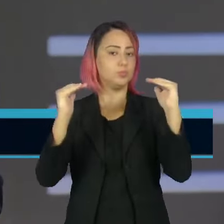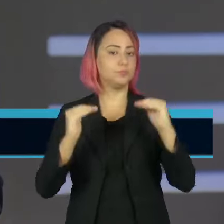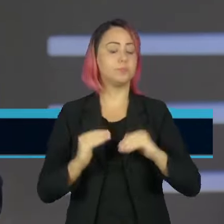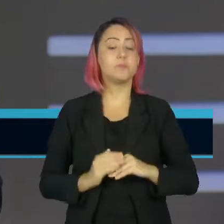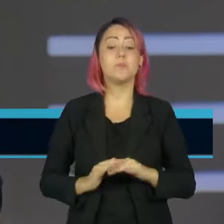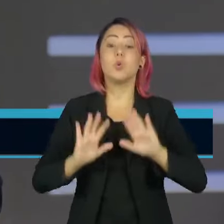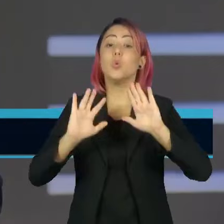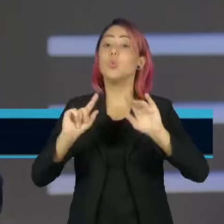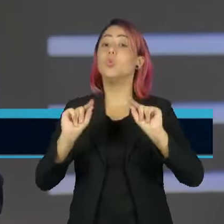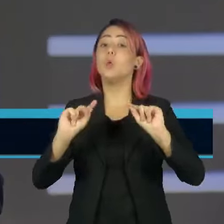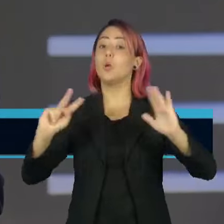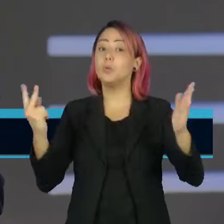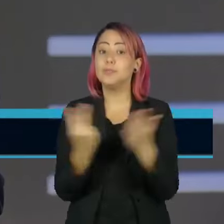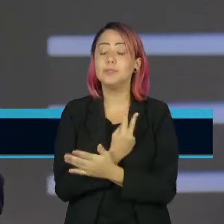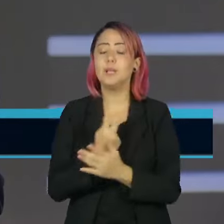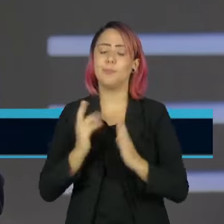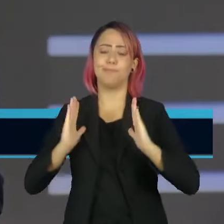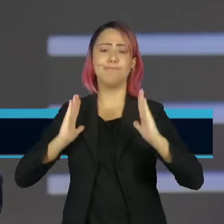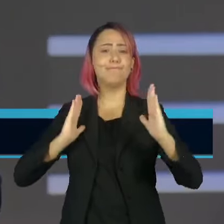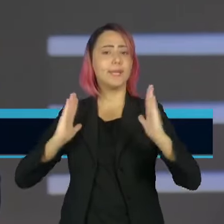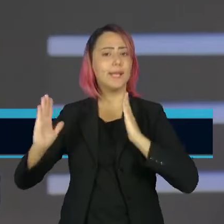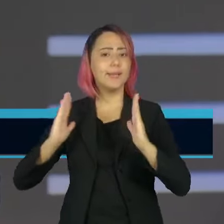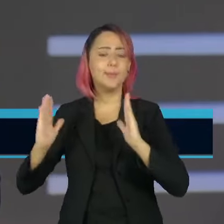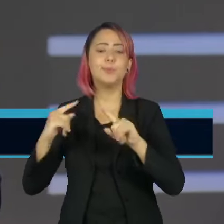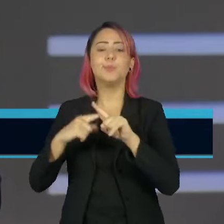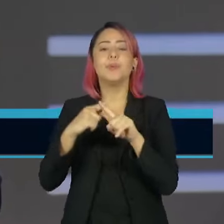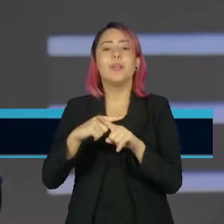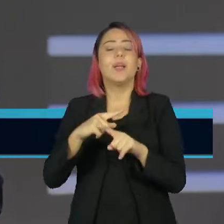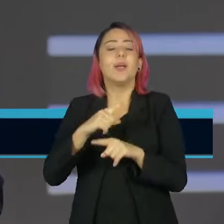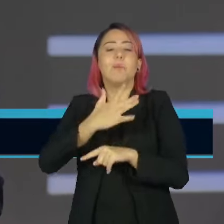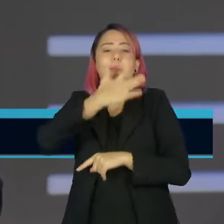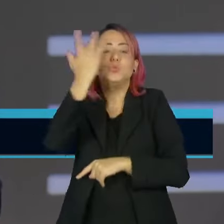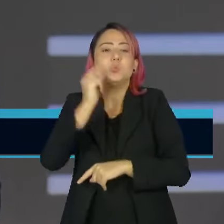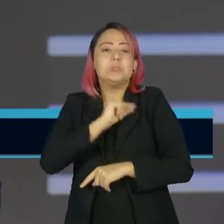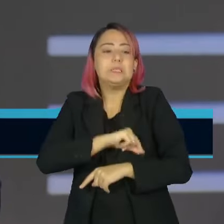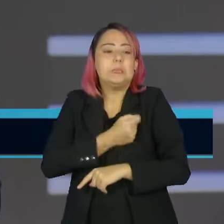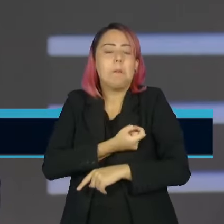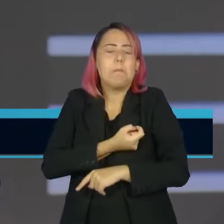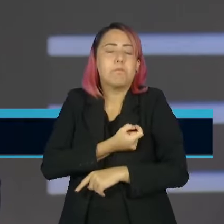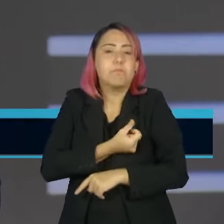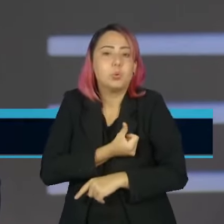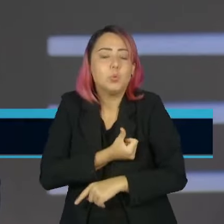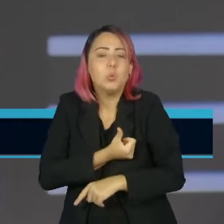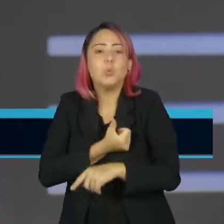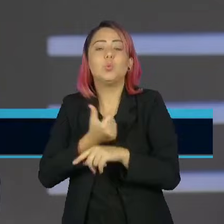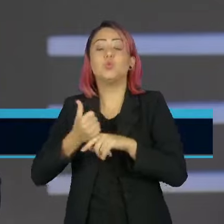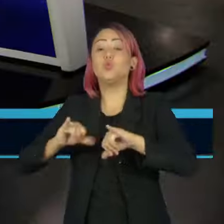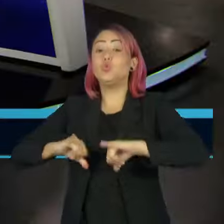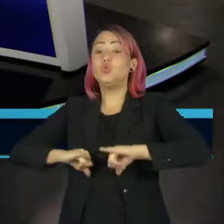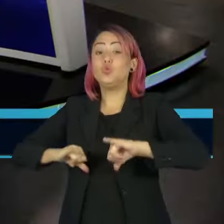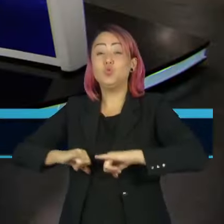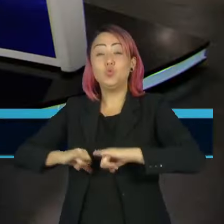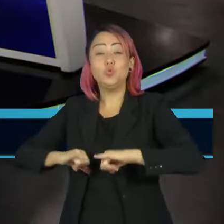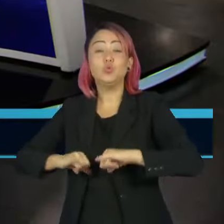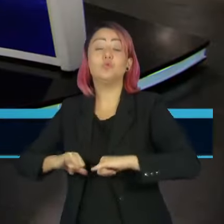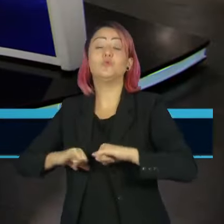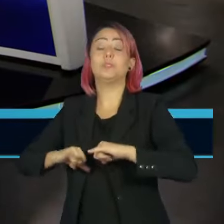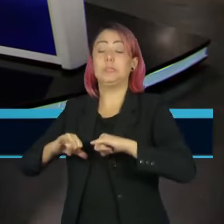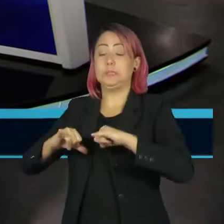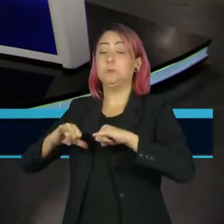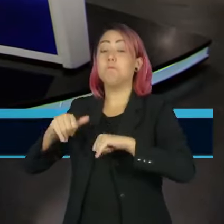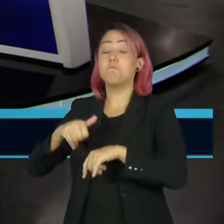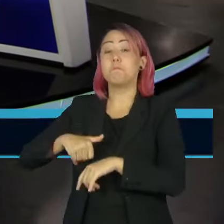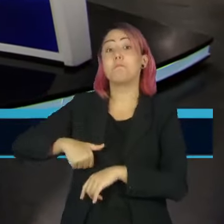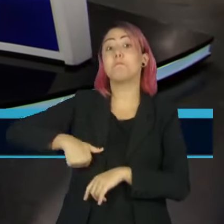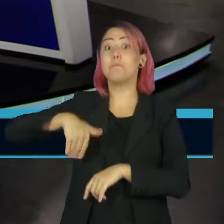fenômeno pontual em que aqueles menores salários né ao longo da pandemia s sofreram a uma retração muito